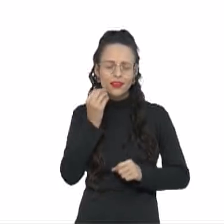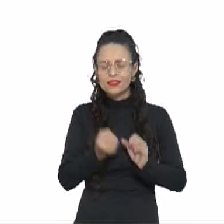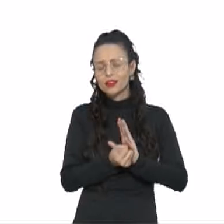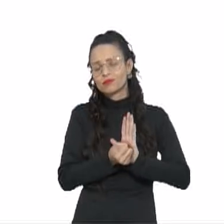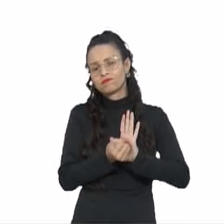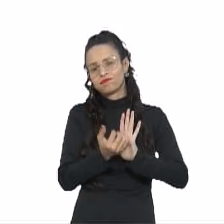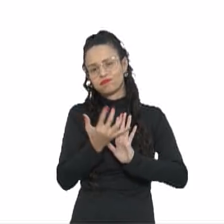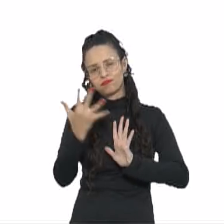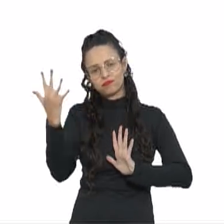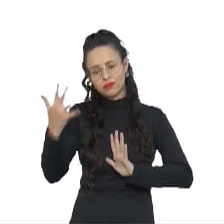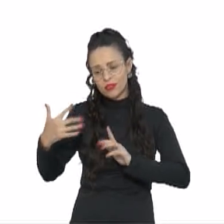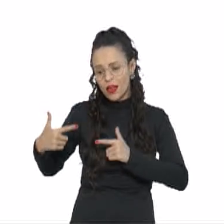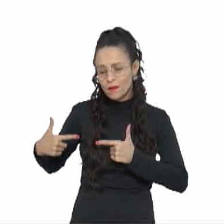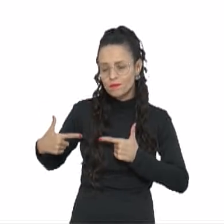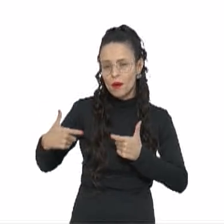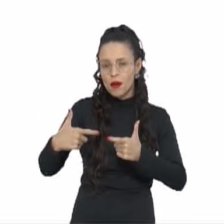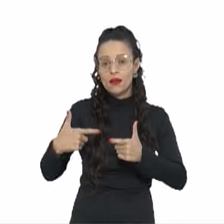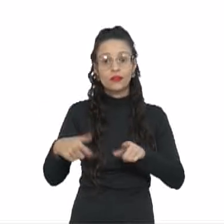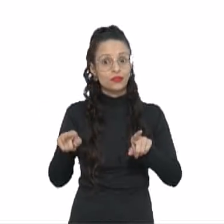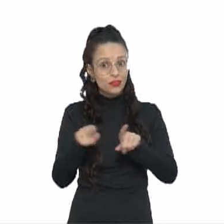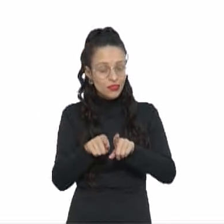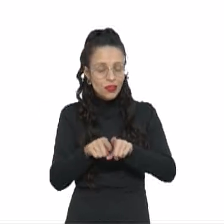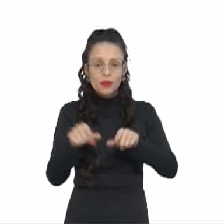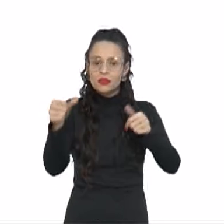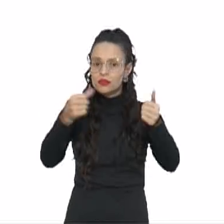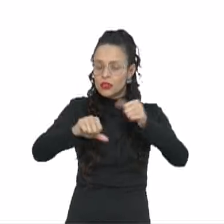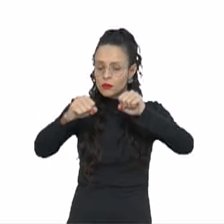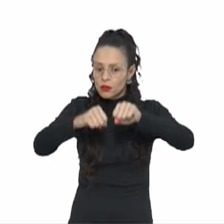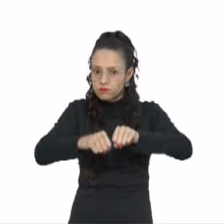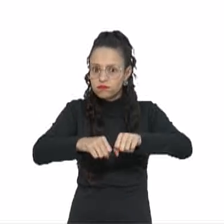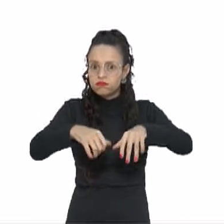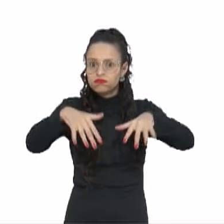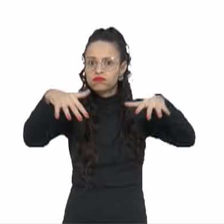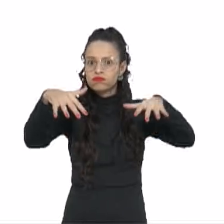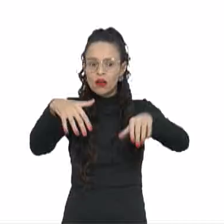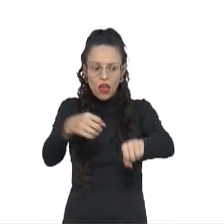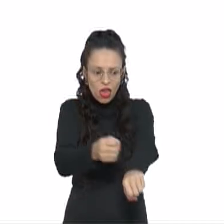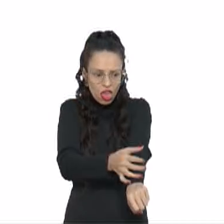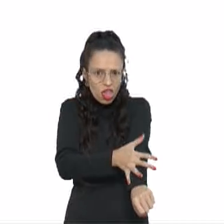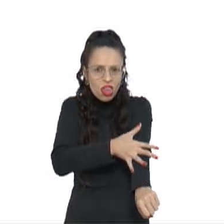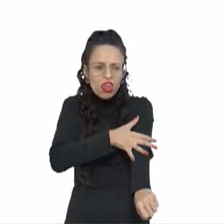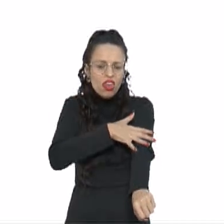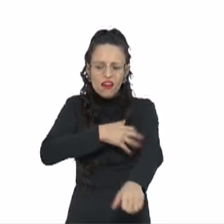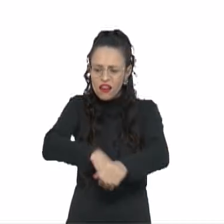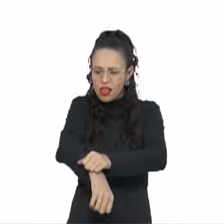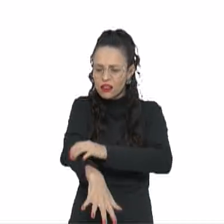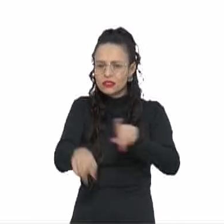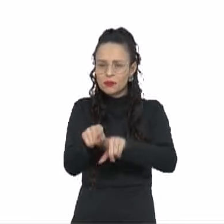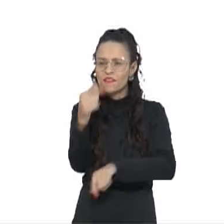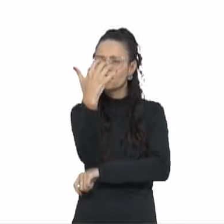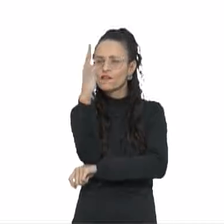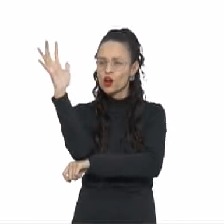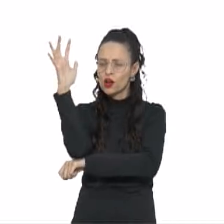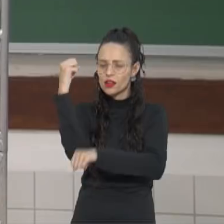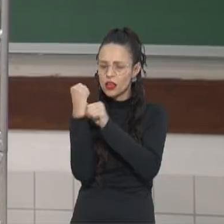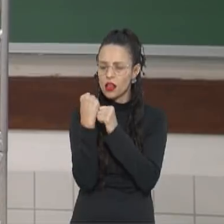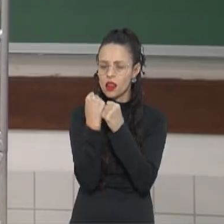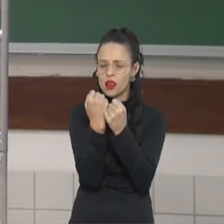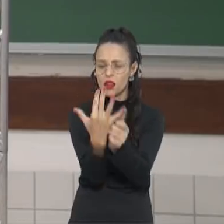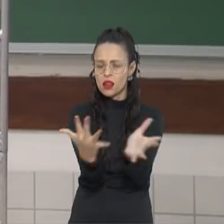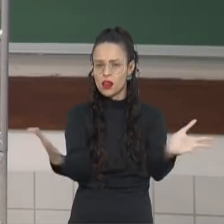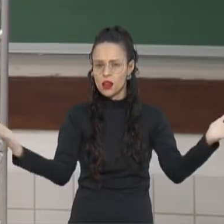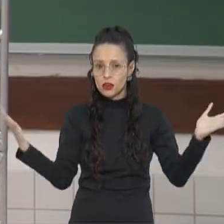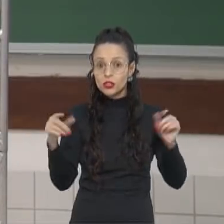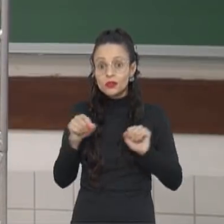a guerra, incluindo armas químicas, que causavam terríveis queimaduras e destruição das florestas. Então,